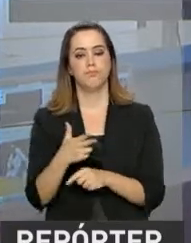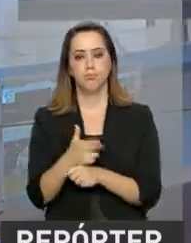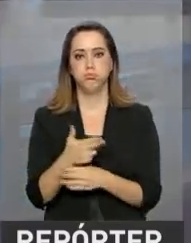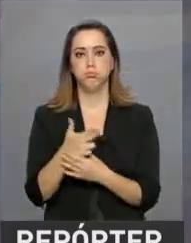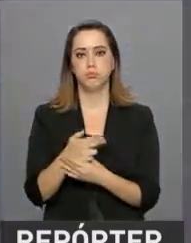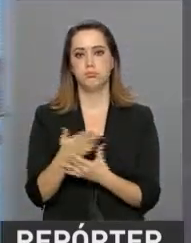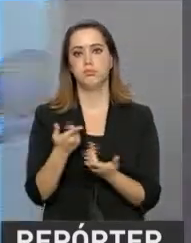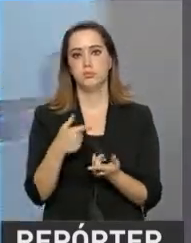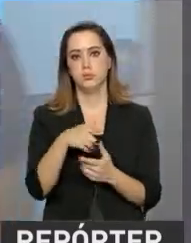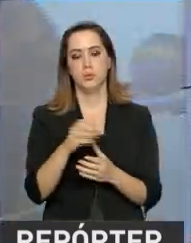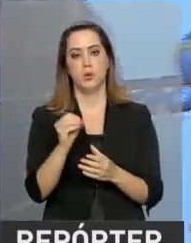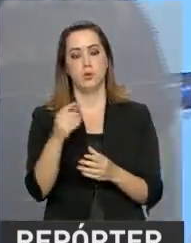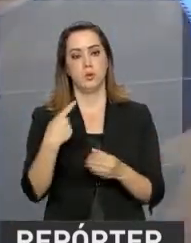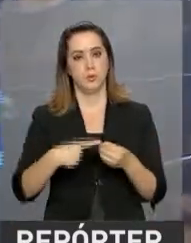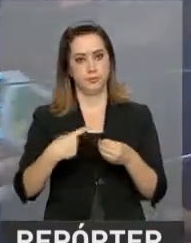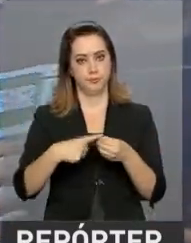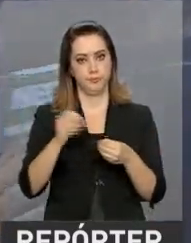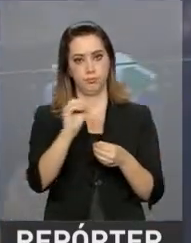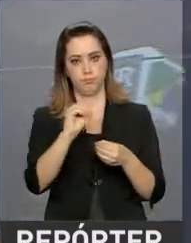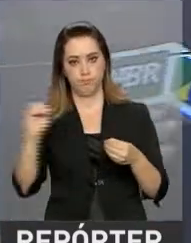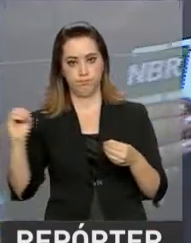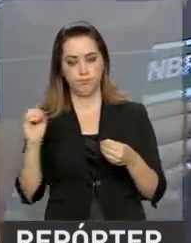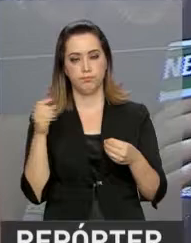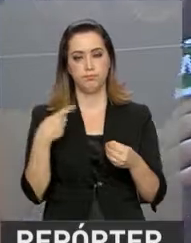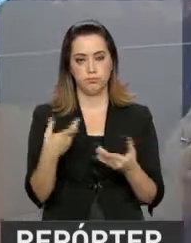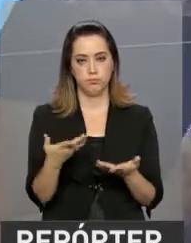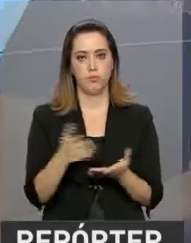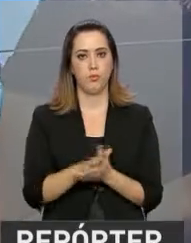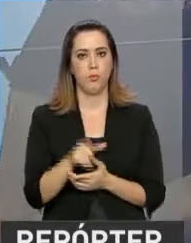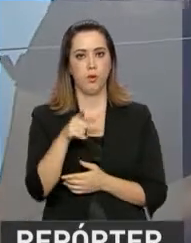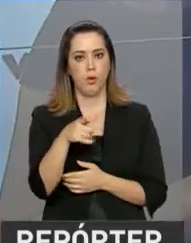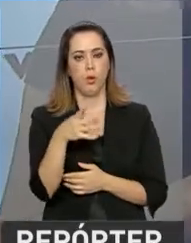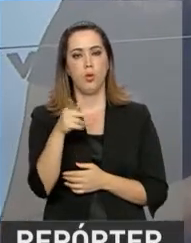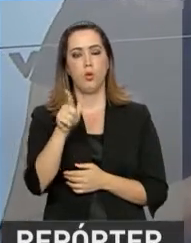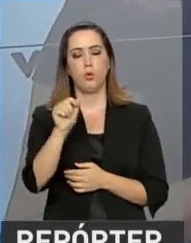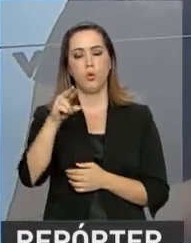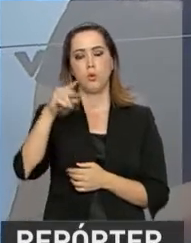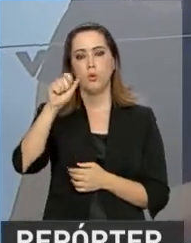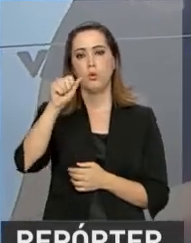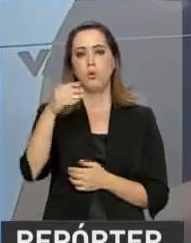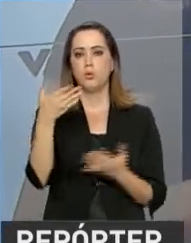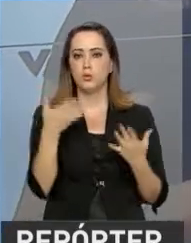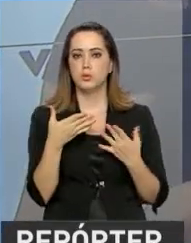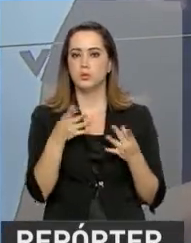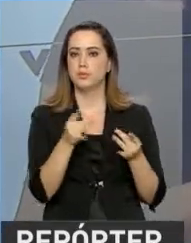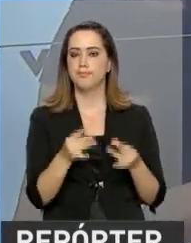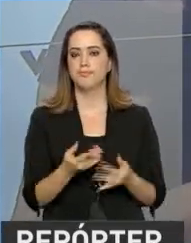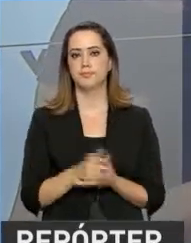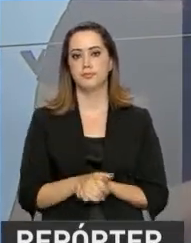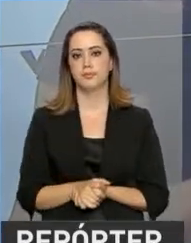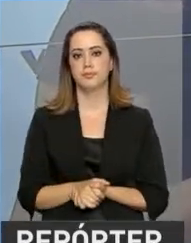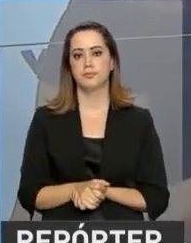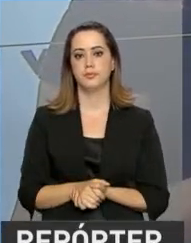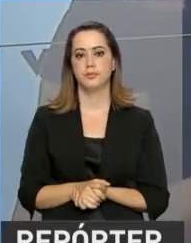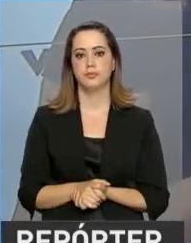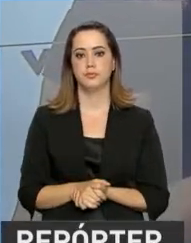vou conversar agora com a repórter Luana Karen, que ao vivo traz para a gente as informações. Boa noite, Luana.